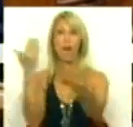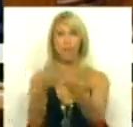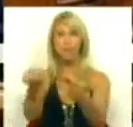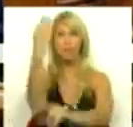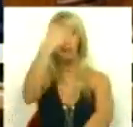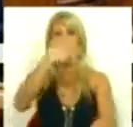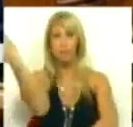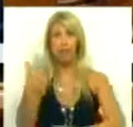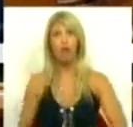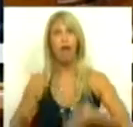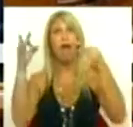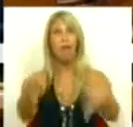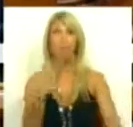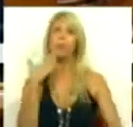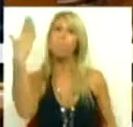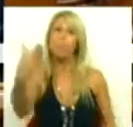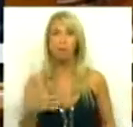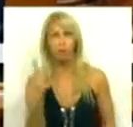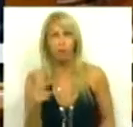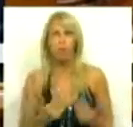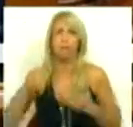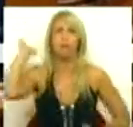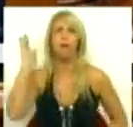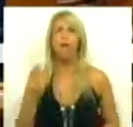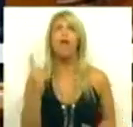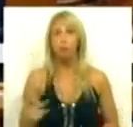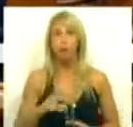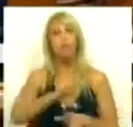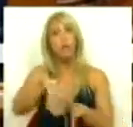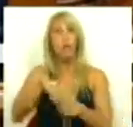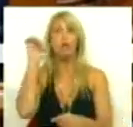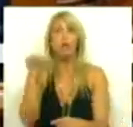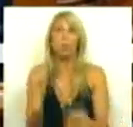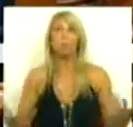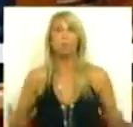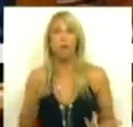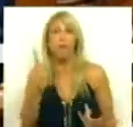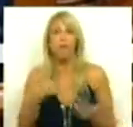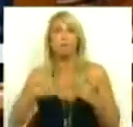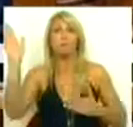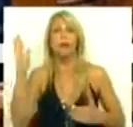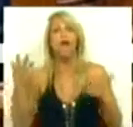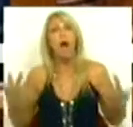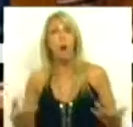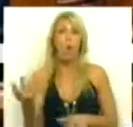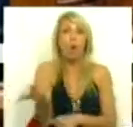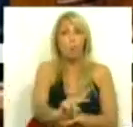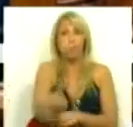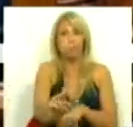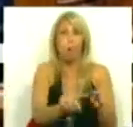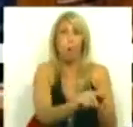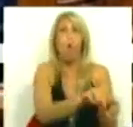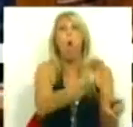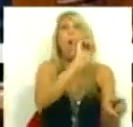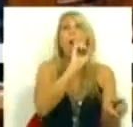violência foi o adiamento do pedido. Maior violência é o seu próprio conteúdo. Agora, das duas, uma. Ou nos vemos o